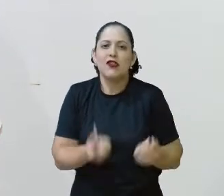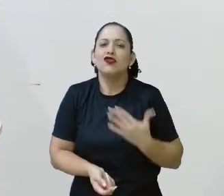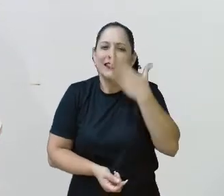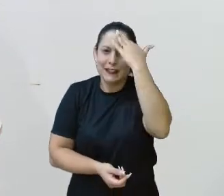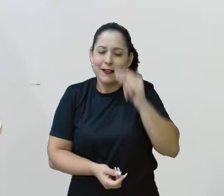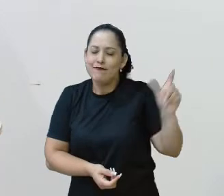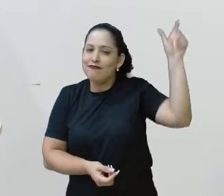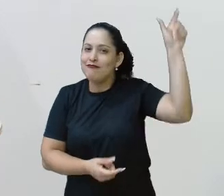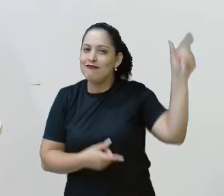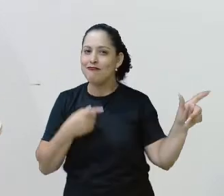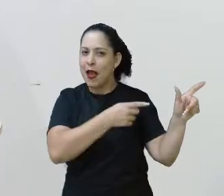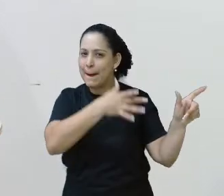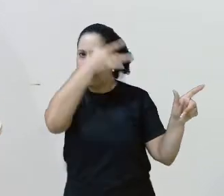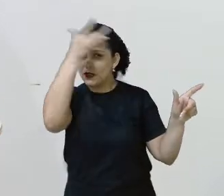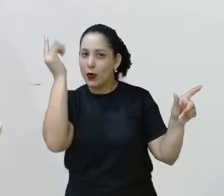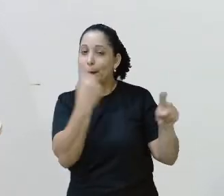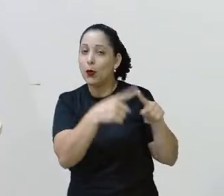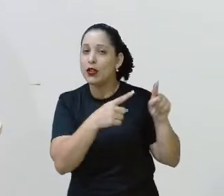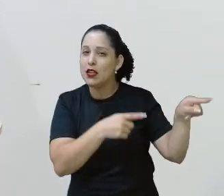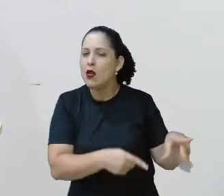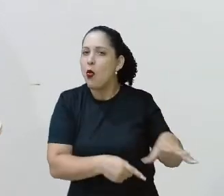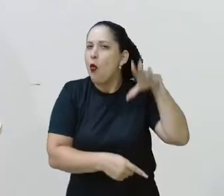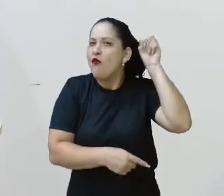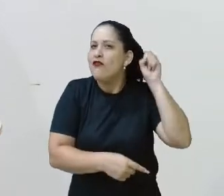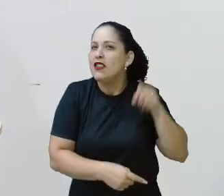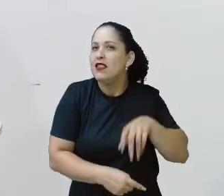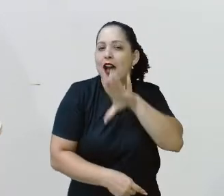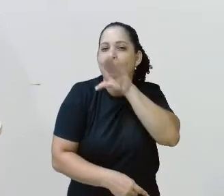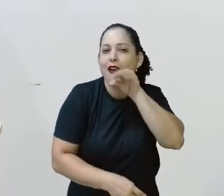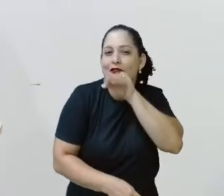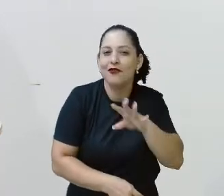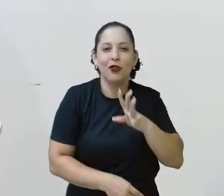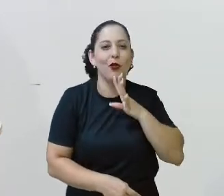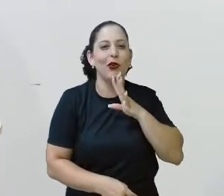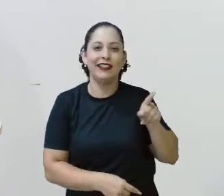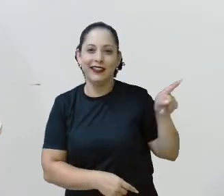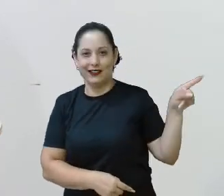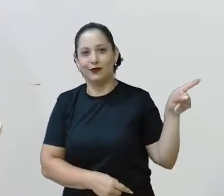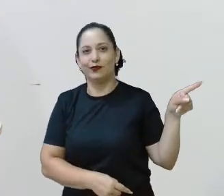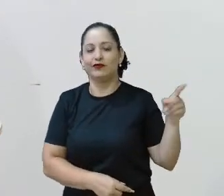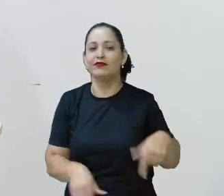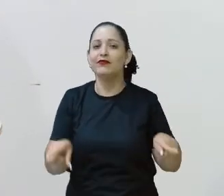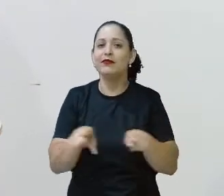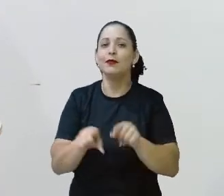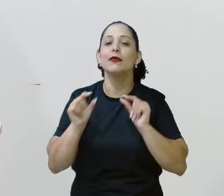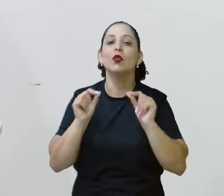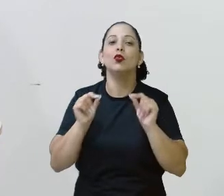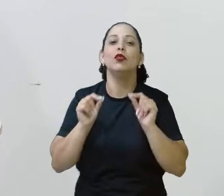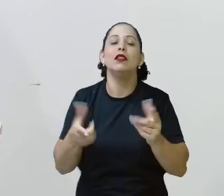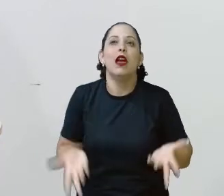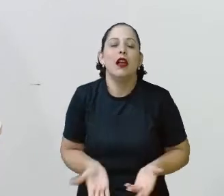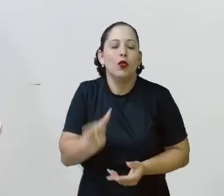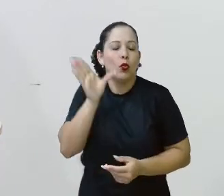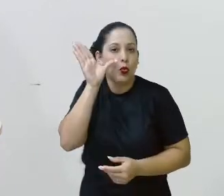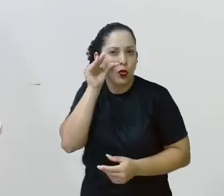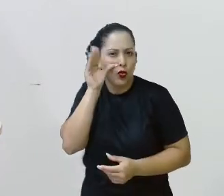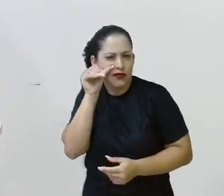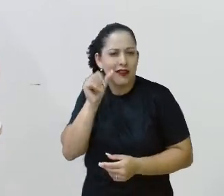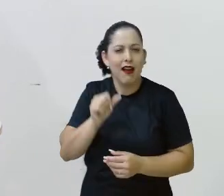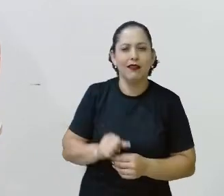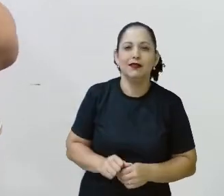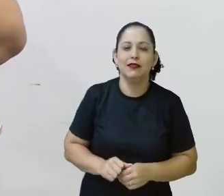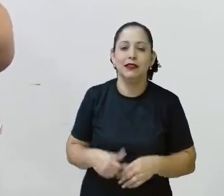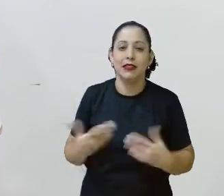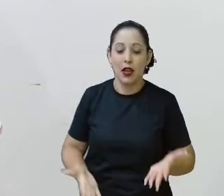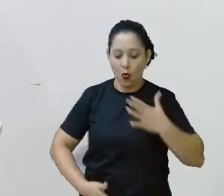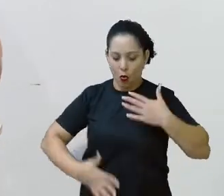é. Essa memória auditiva também é perfeita. E outra curiosidade é que na questão aí do